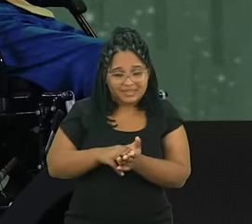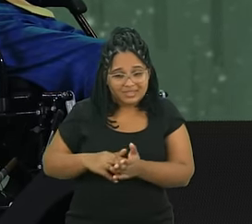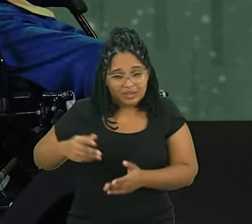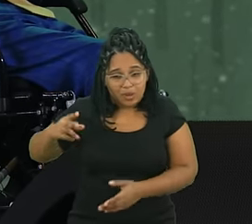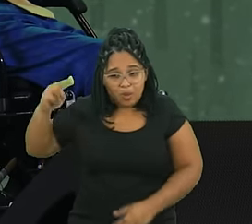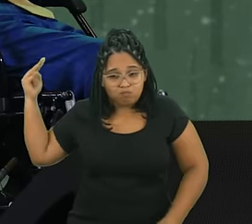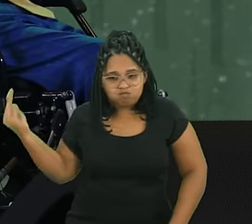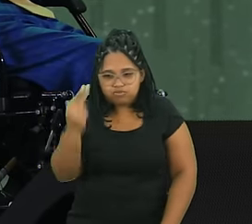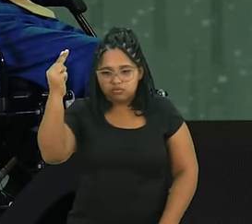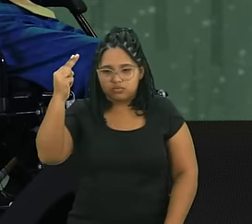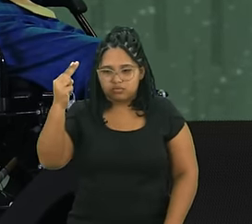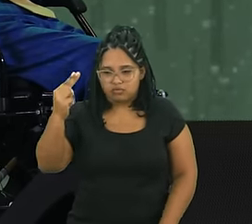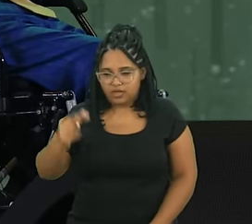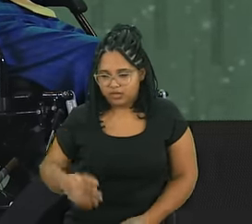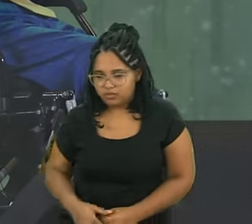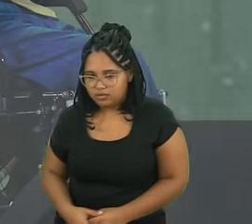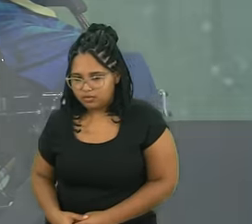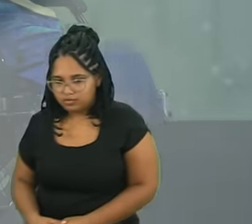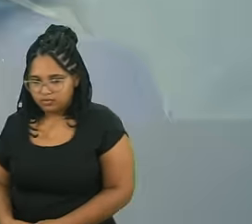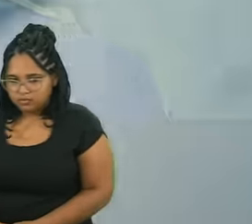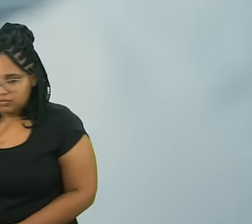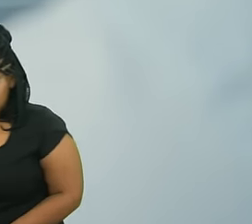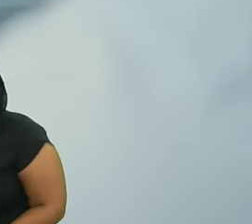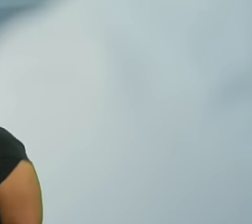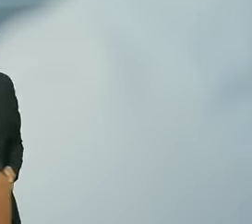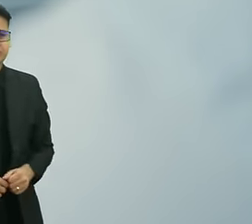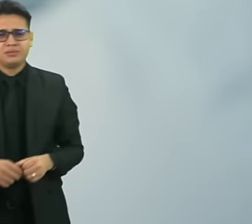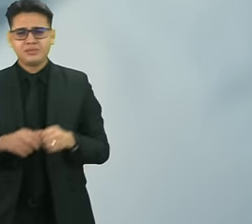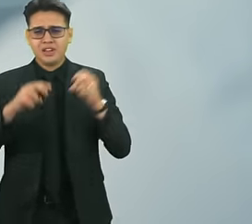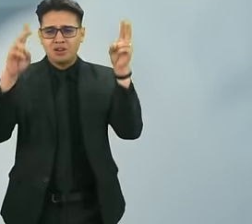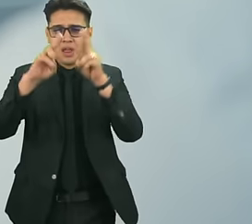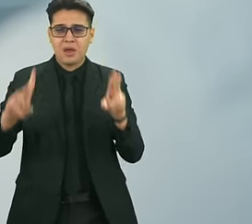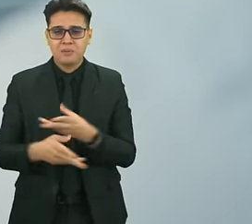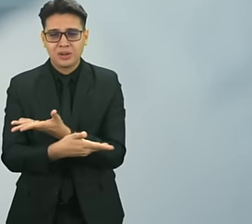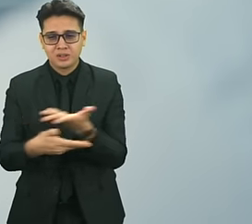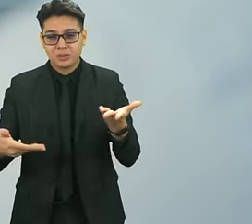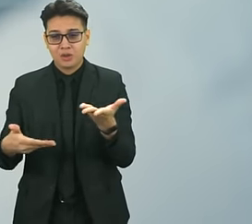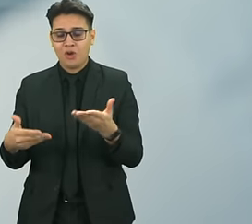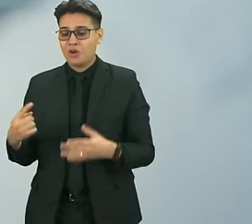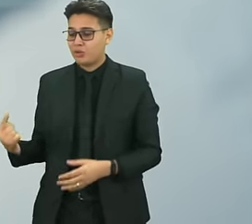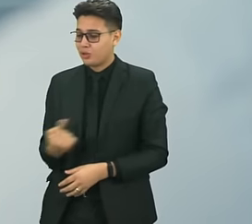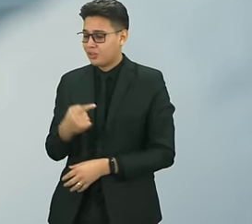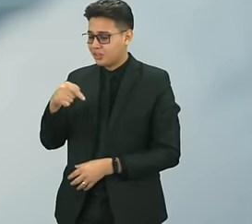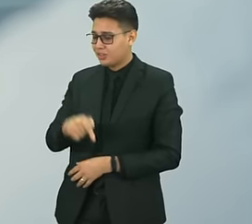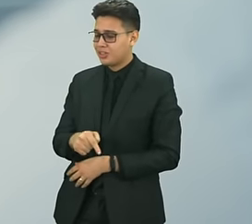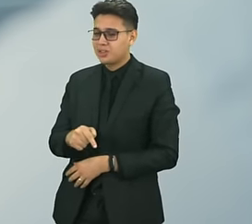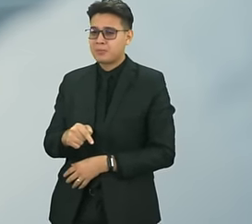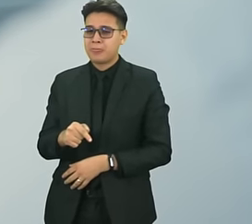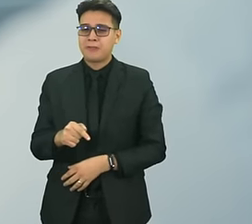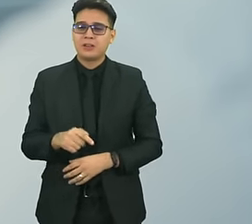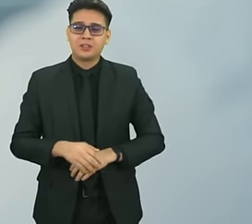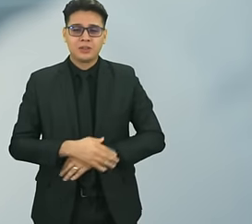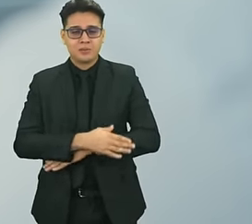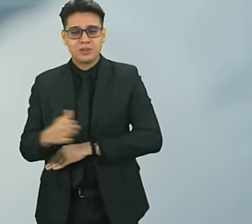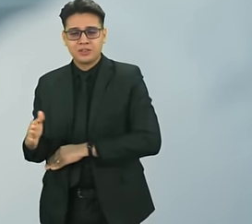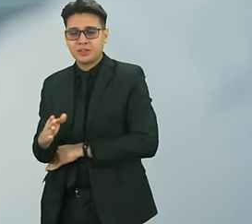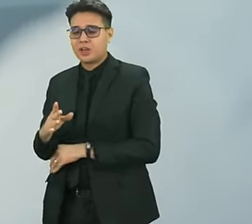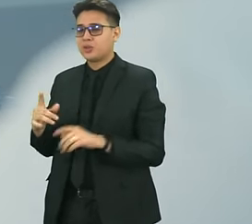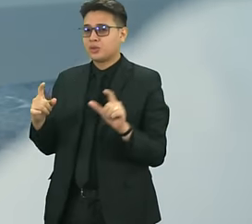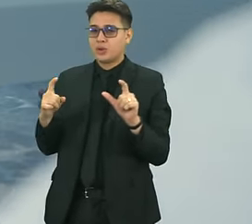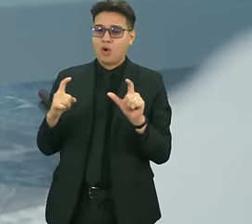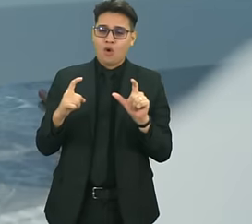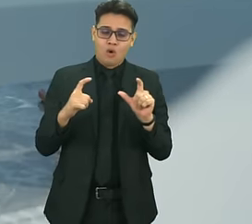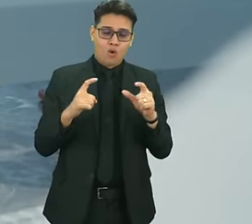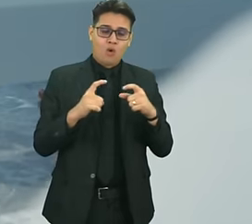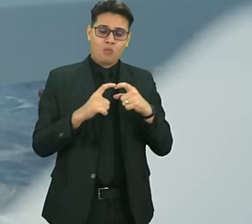lugar. A paz do Senhor a todos. Estamos aqui no consultório do Dr. Vladimir, ele que é professor,